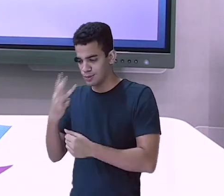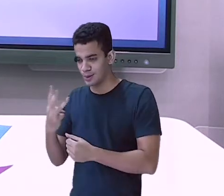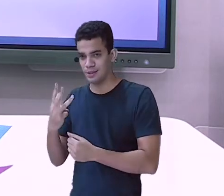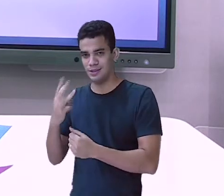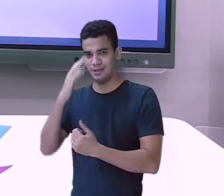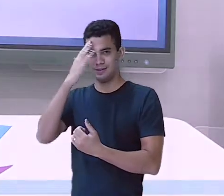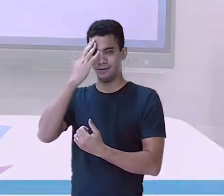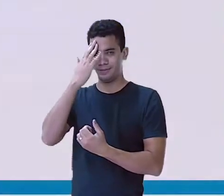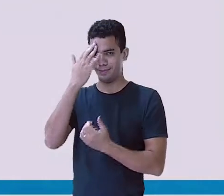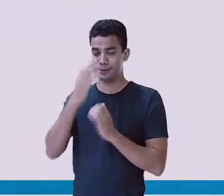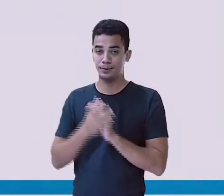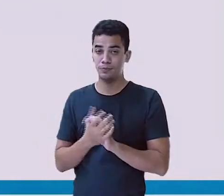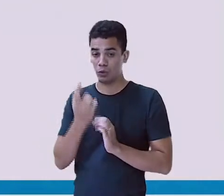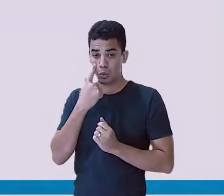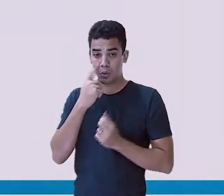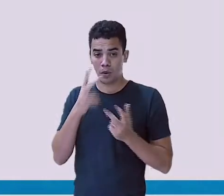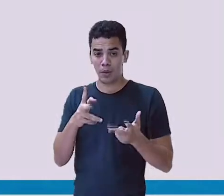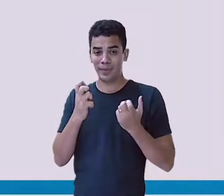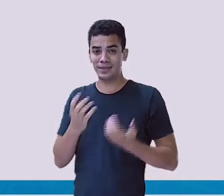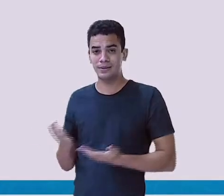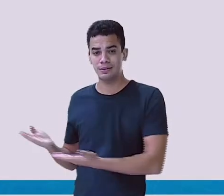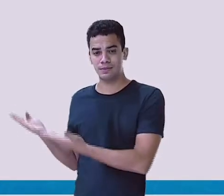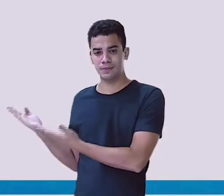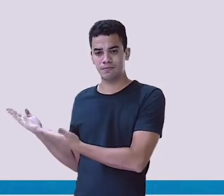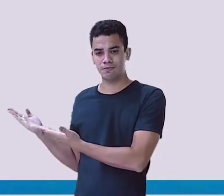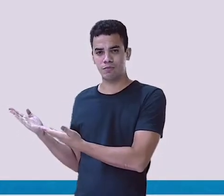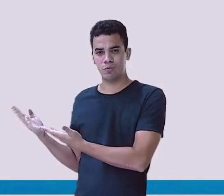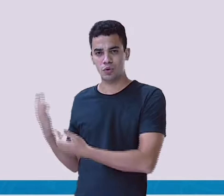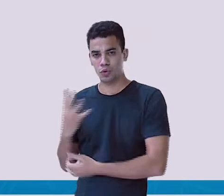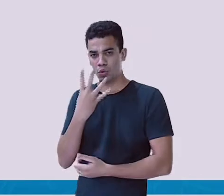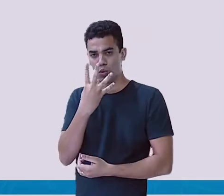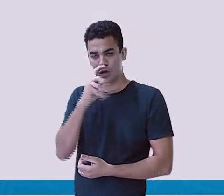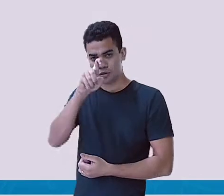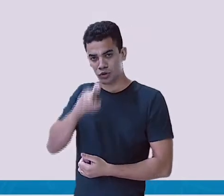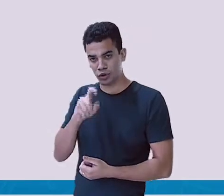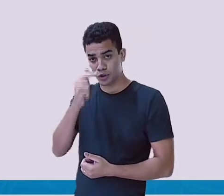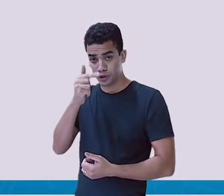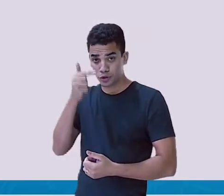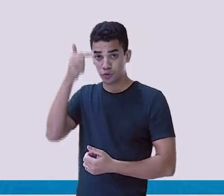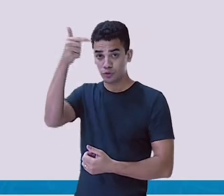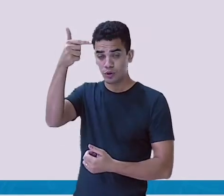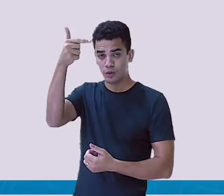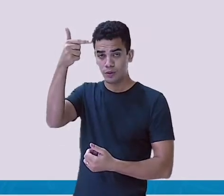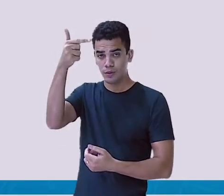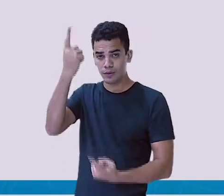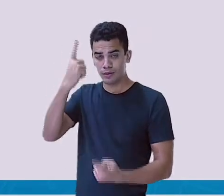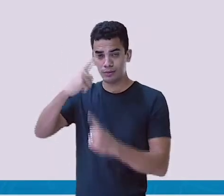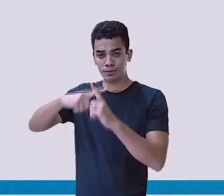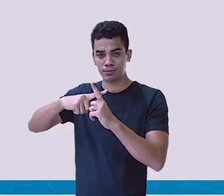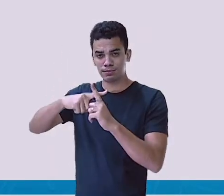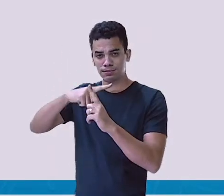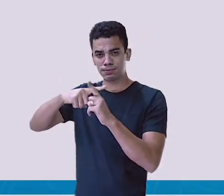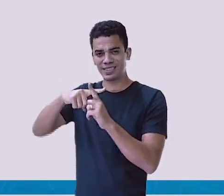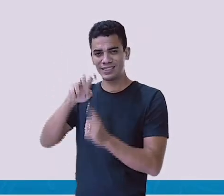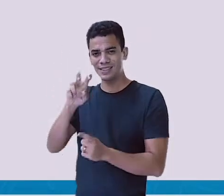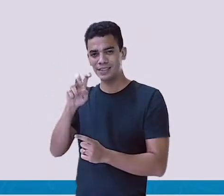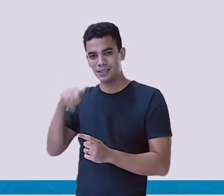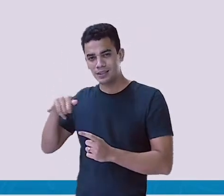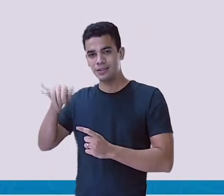A expressão é 4x ao quadrado mais